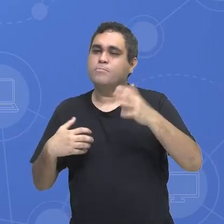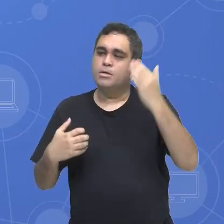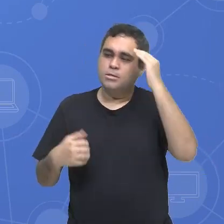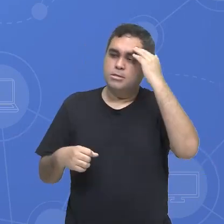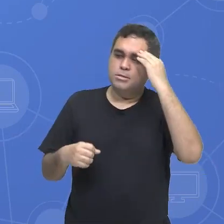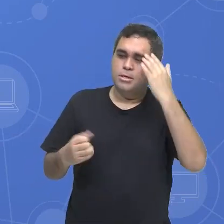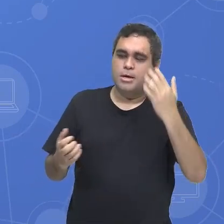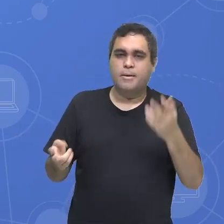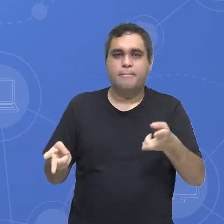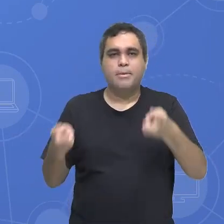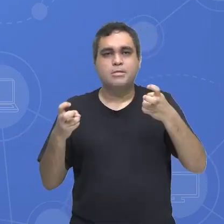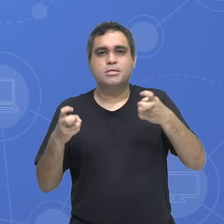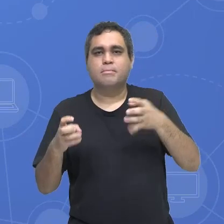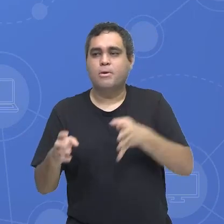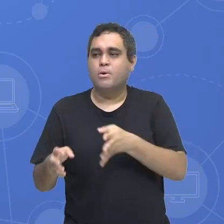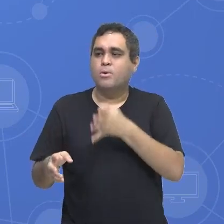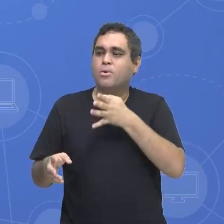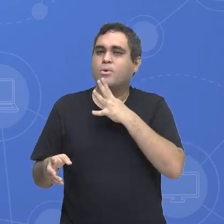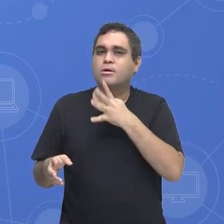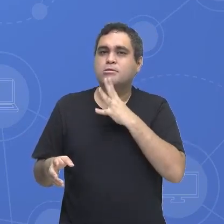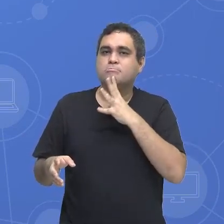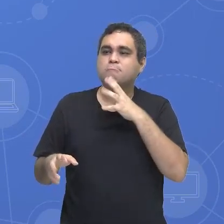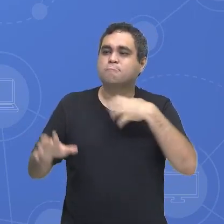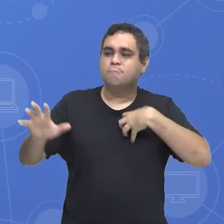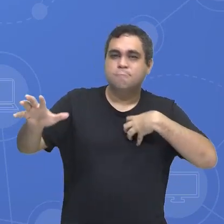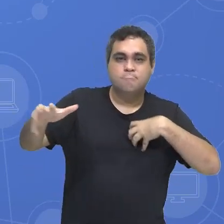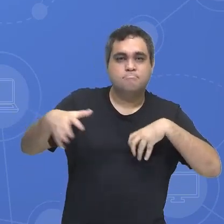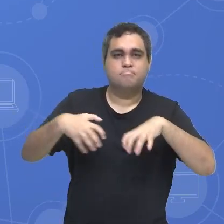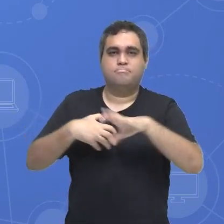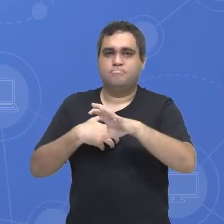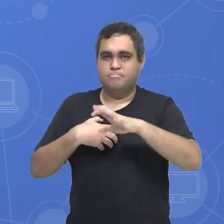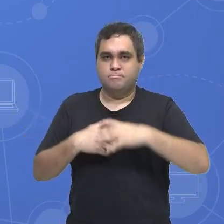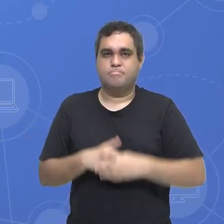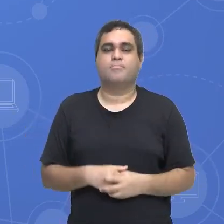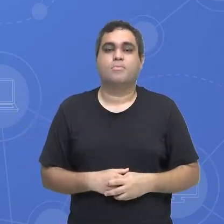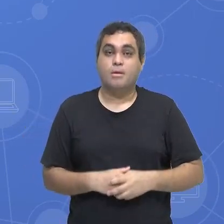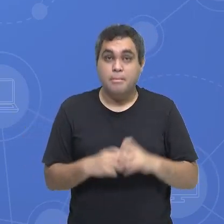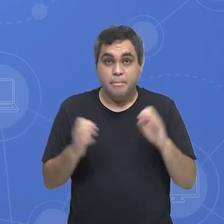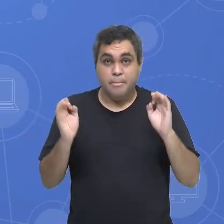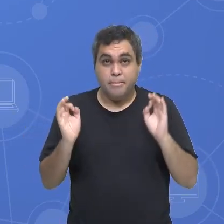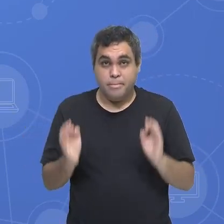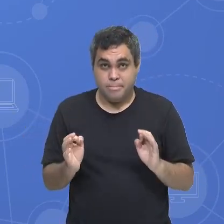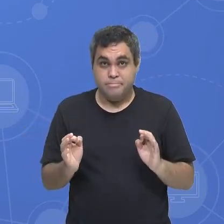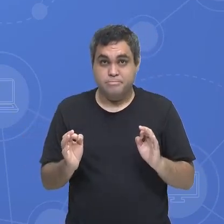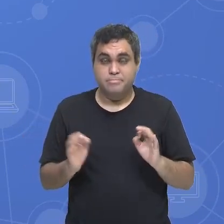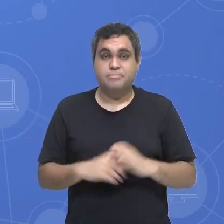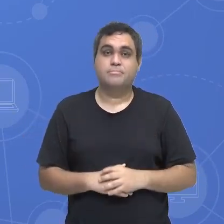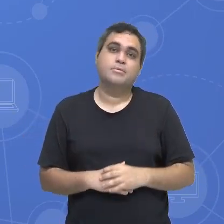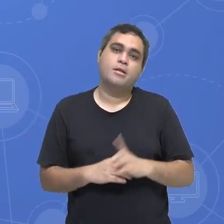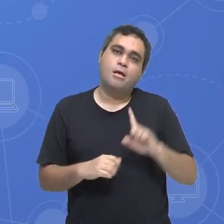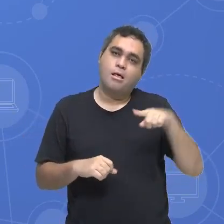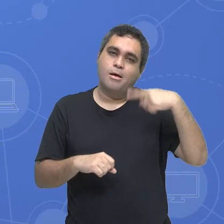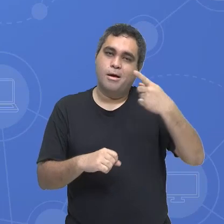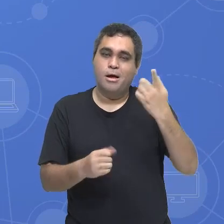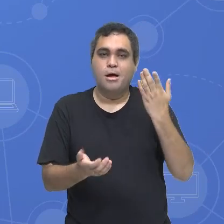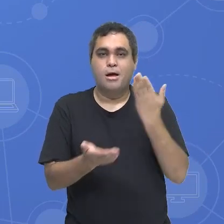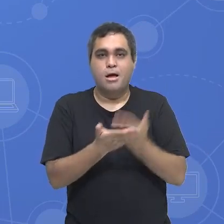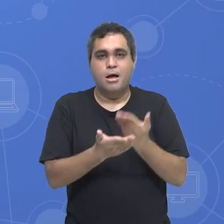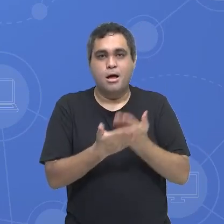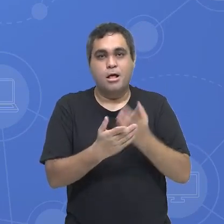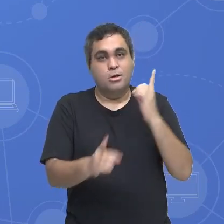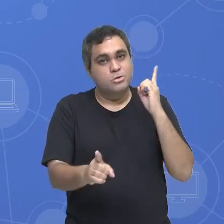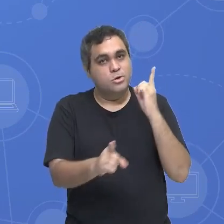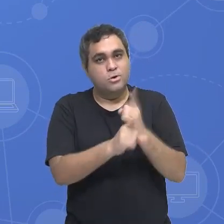entender, de conhecer o outro, de se colocar no lugar do outro. Perfeito, meus queridos? Até a nossa próxima